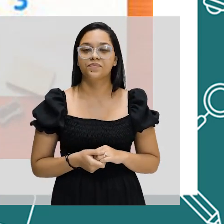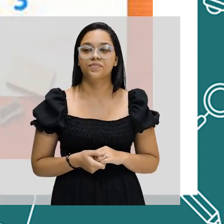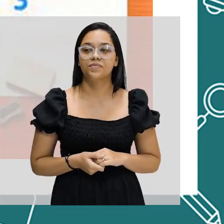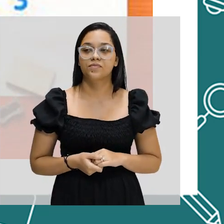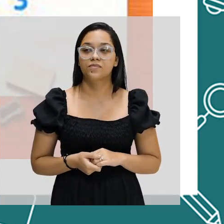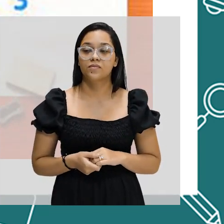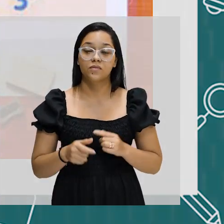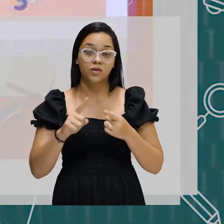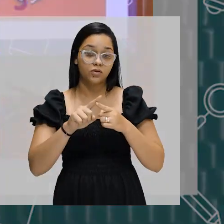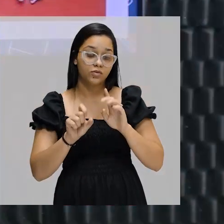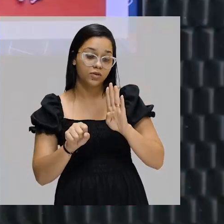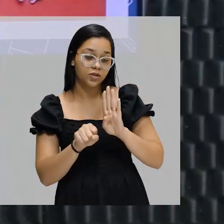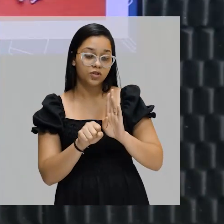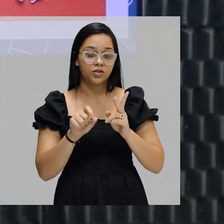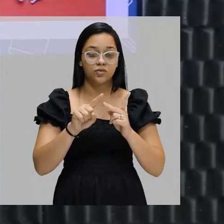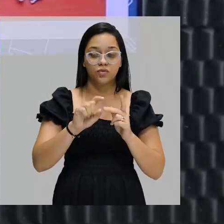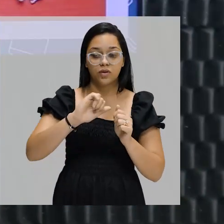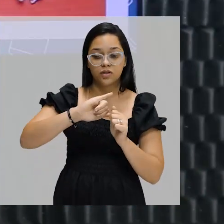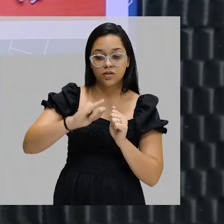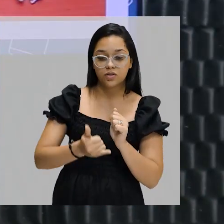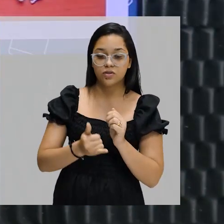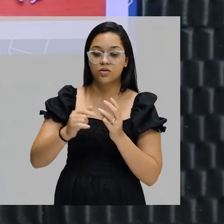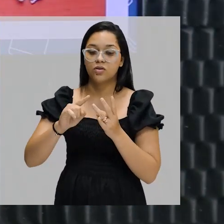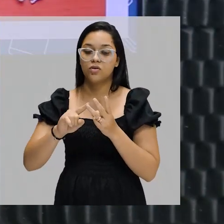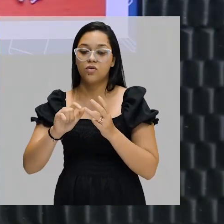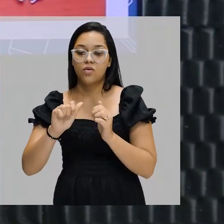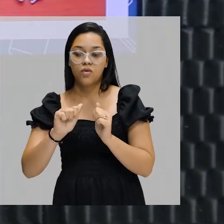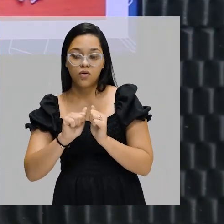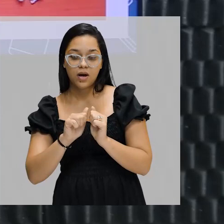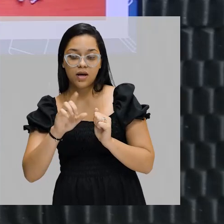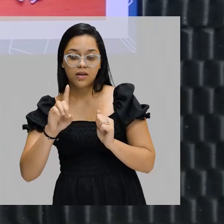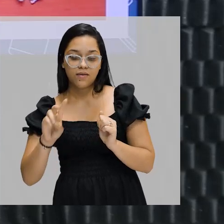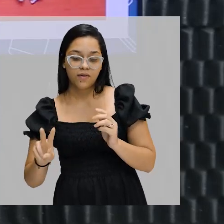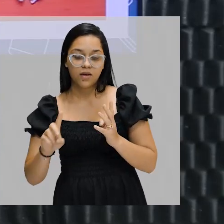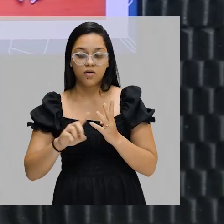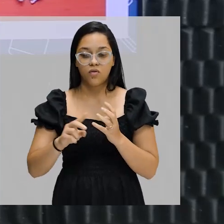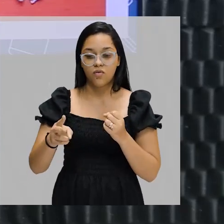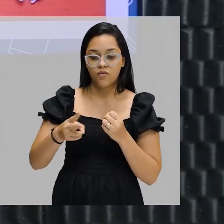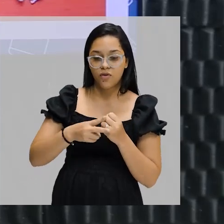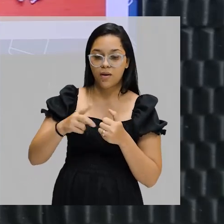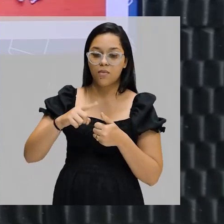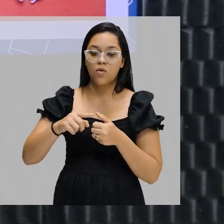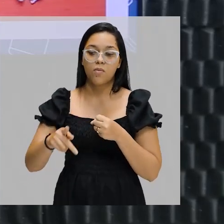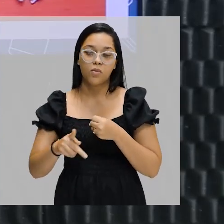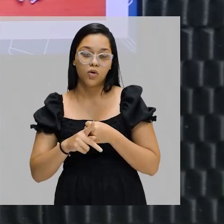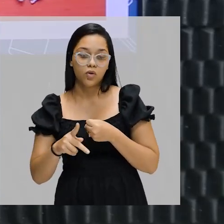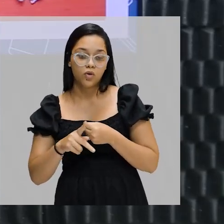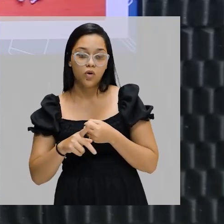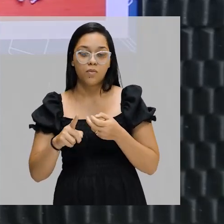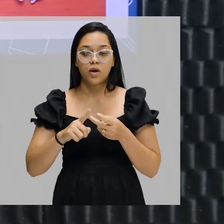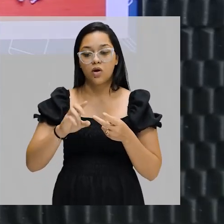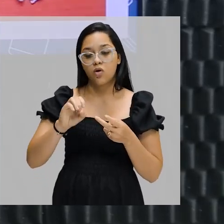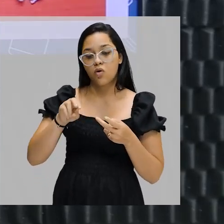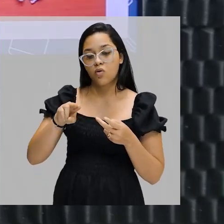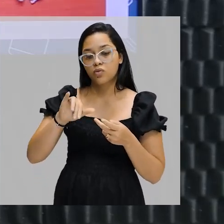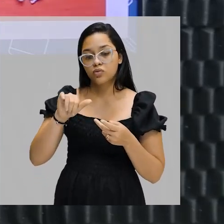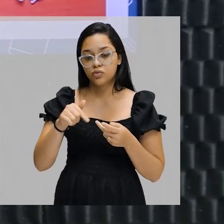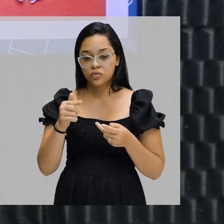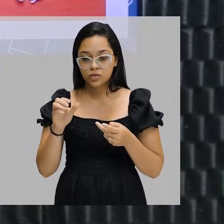passador temos o substantivo o adjetivo o advérbio o verbo pronome conjunção